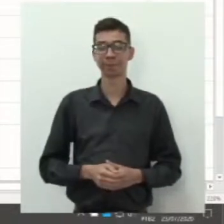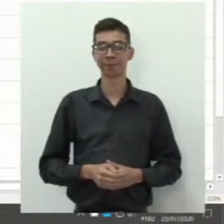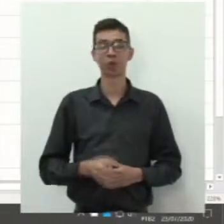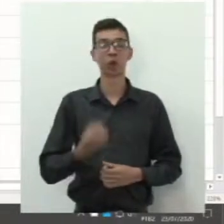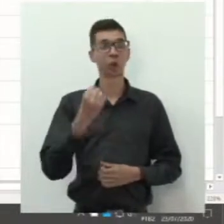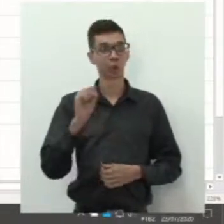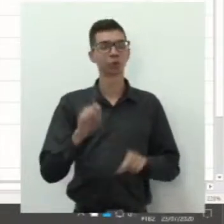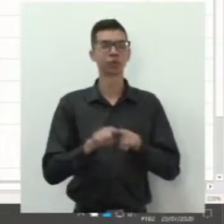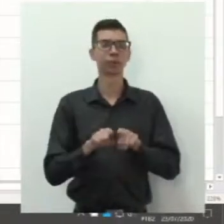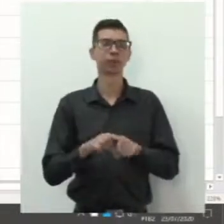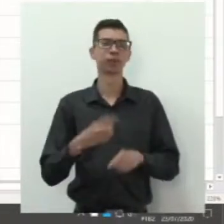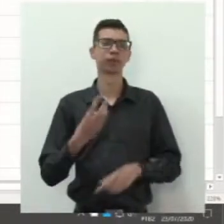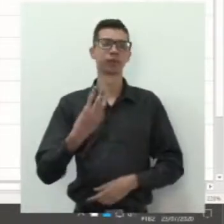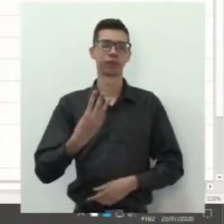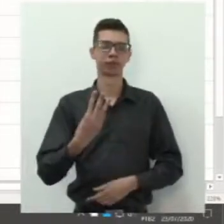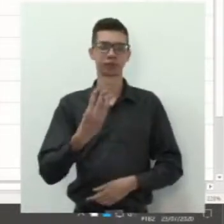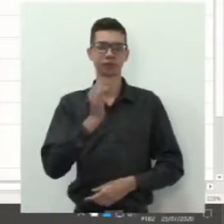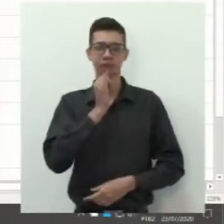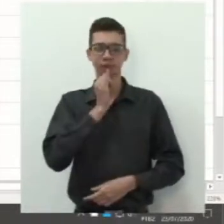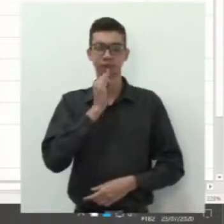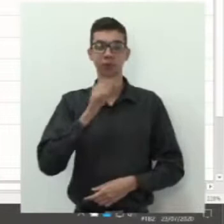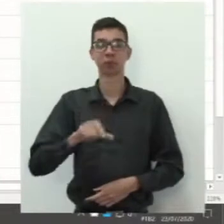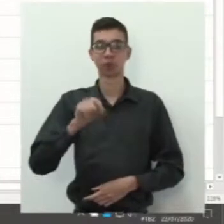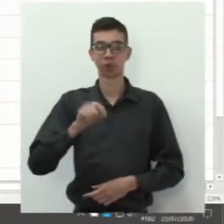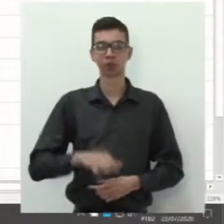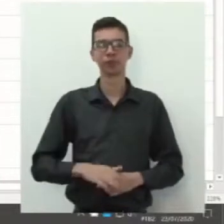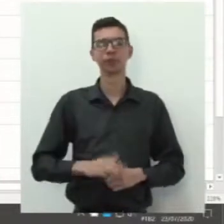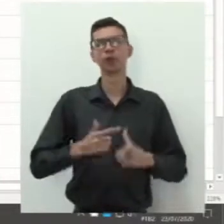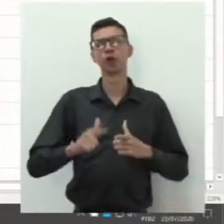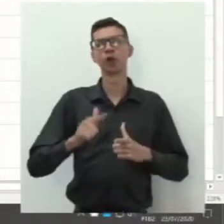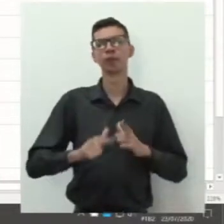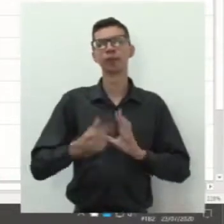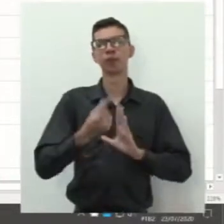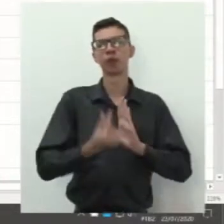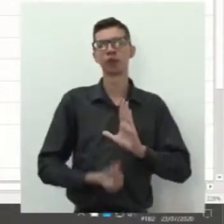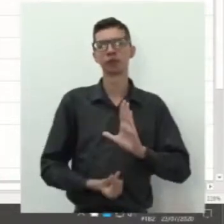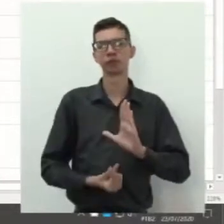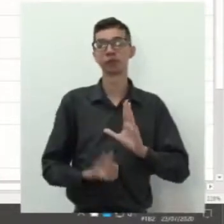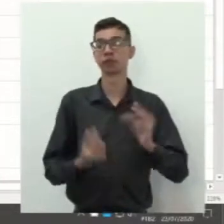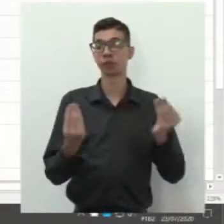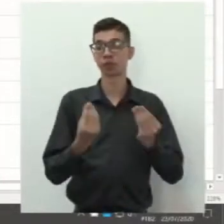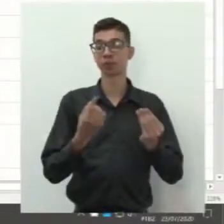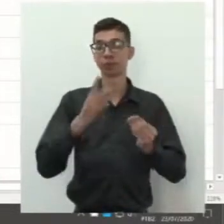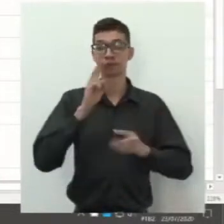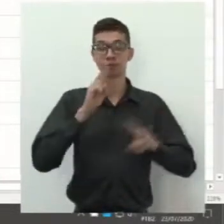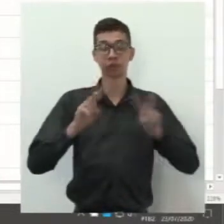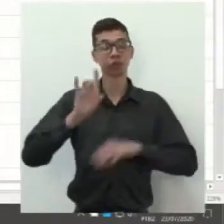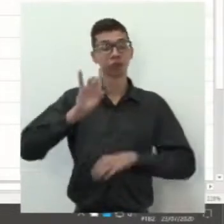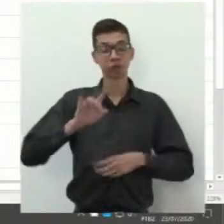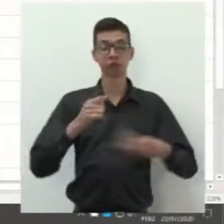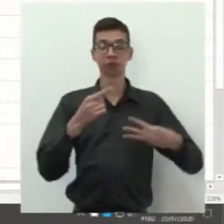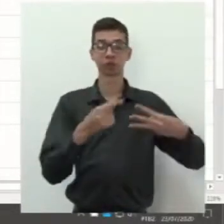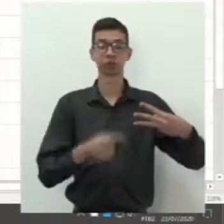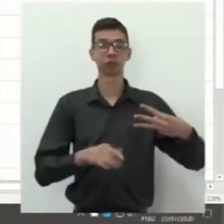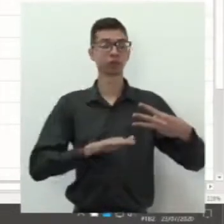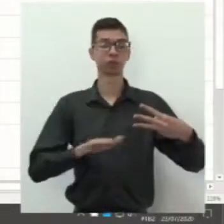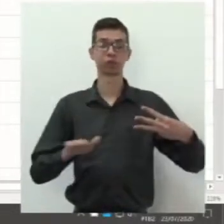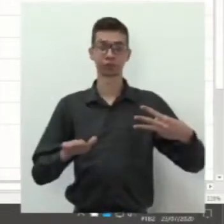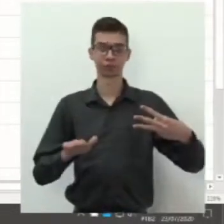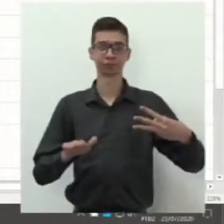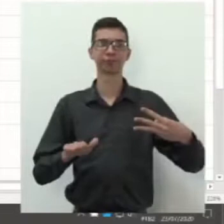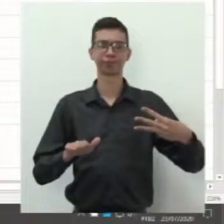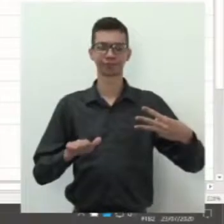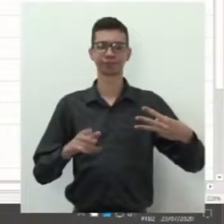setor 3. Estão com problema no orçamento. Você coloca só para visualizar esses setores. E aí você só